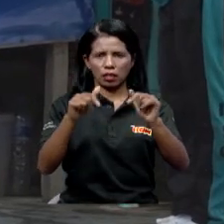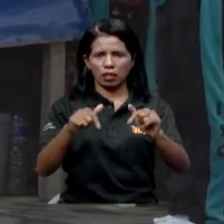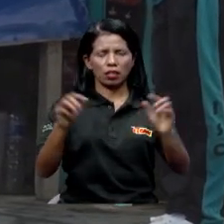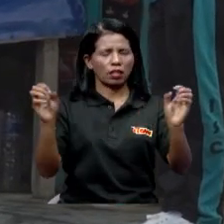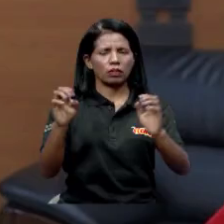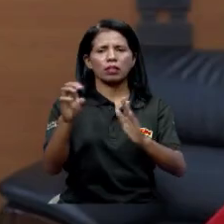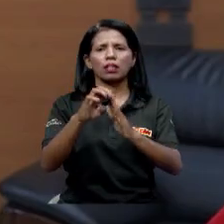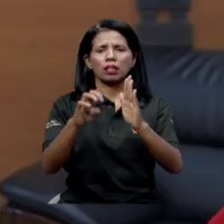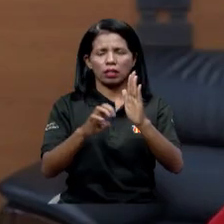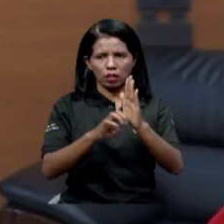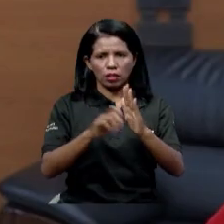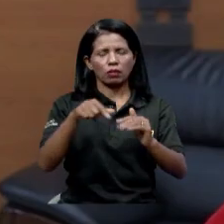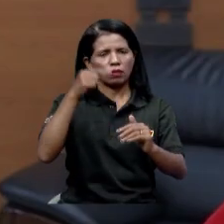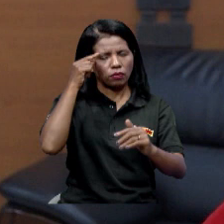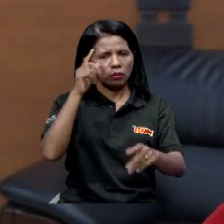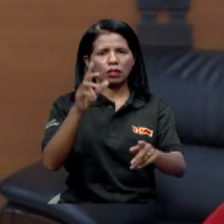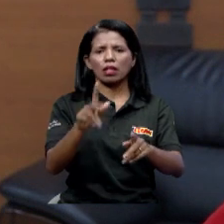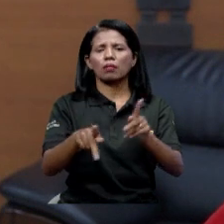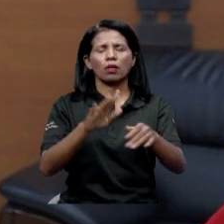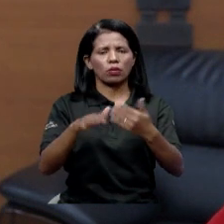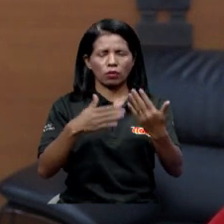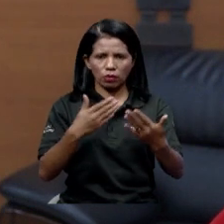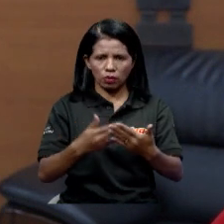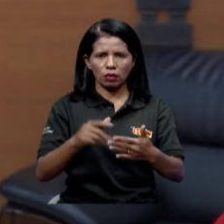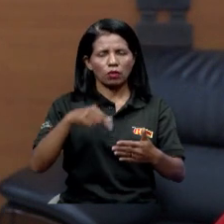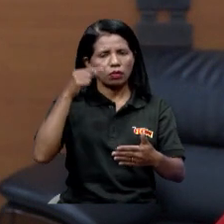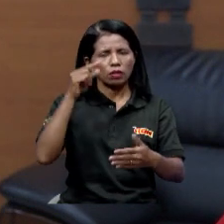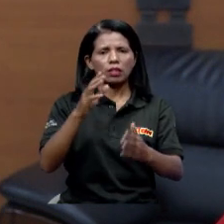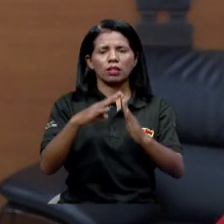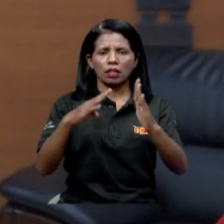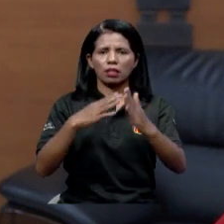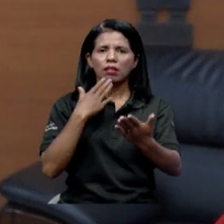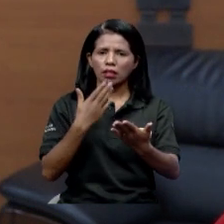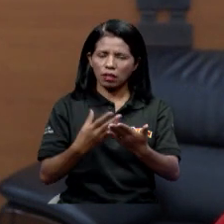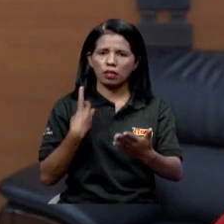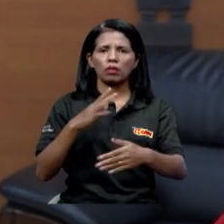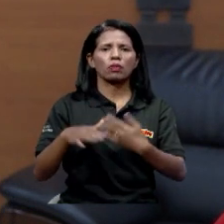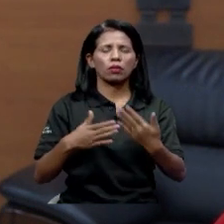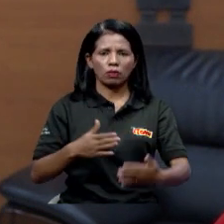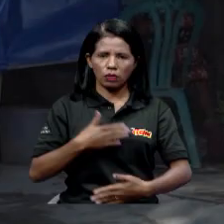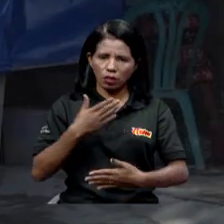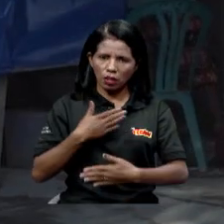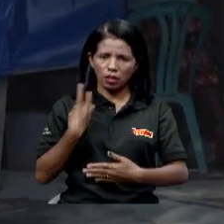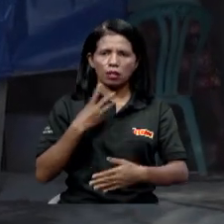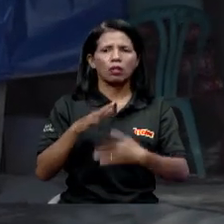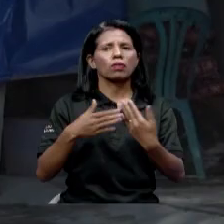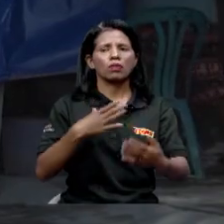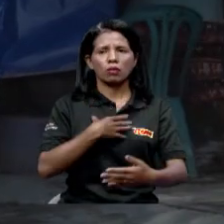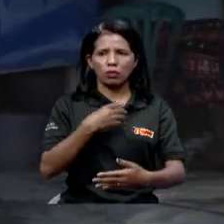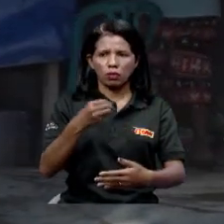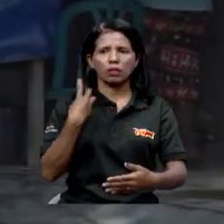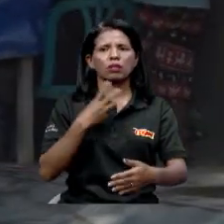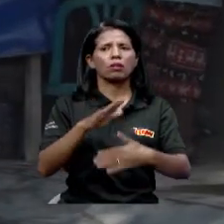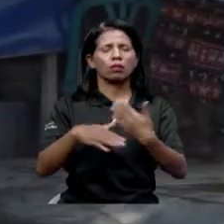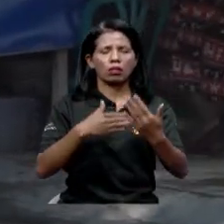estar unia governo nia ne povo nia hoto. Sidari ne dia kita hoto contenti. Kita hutu gosta, kita hutu mai